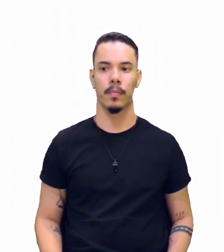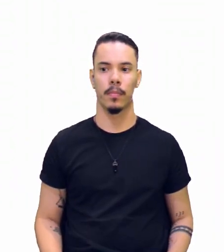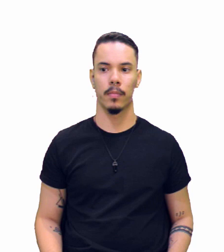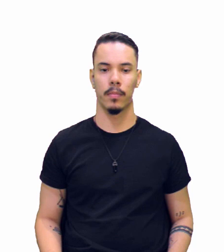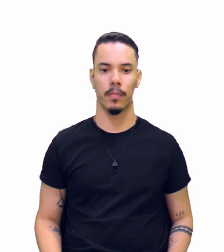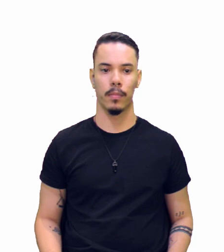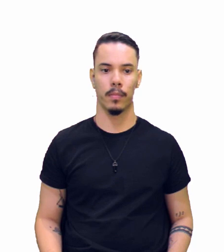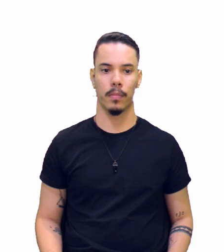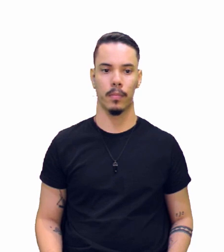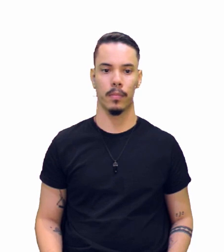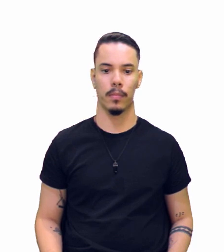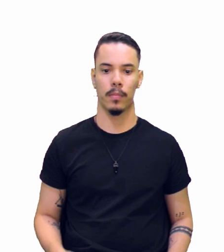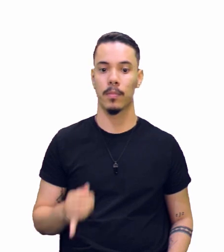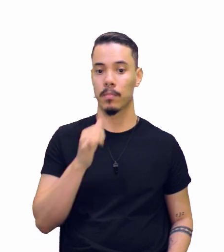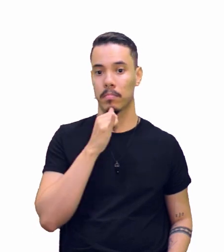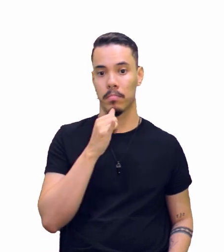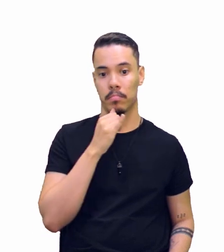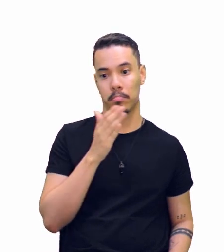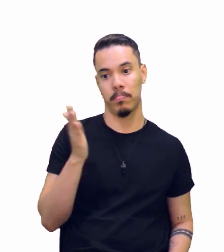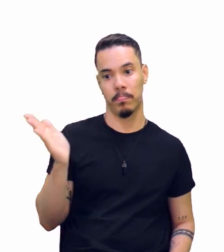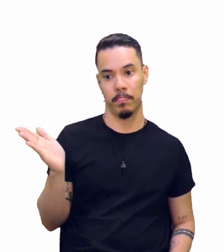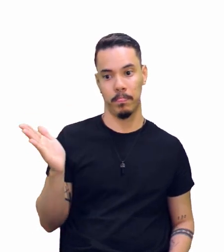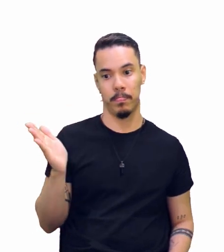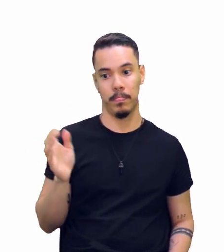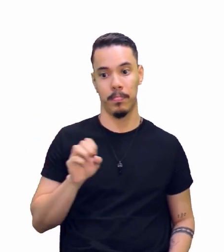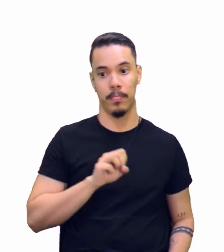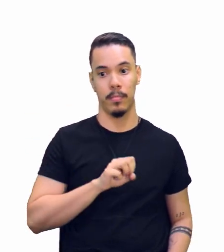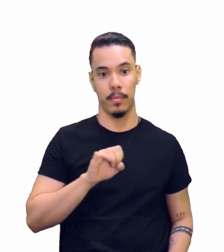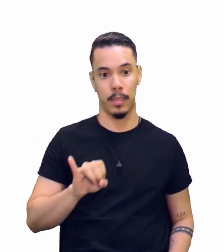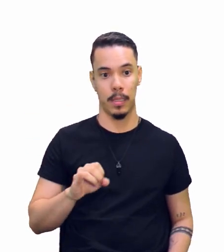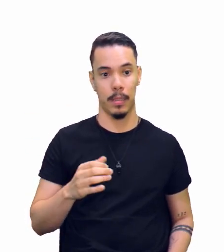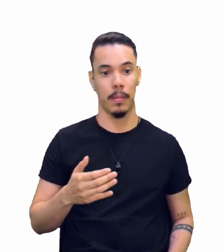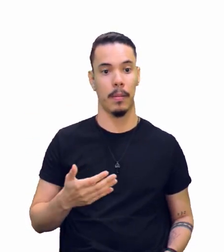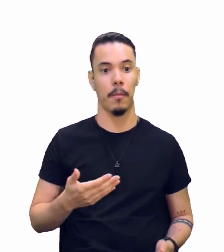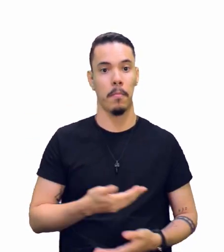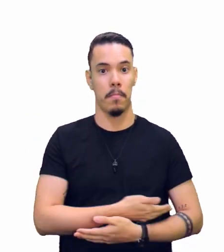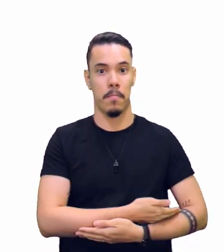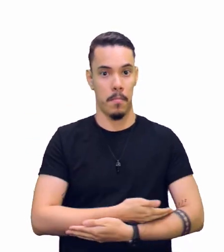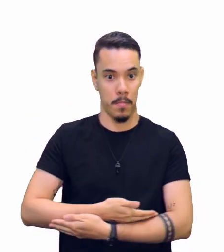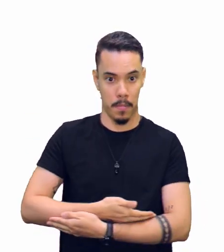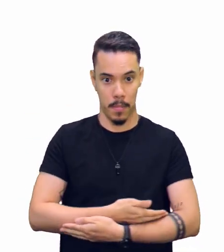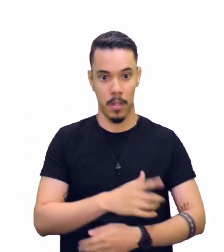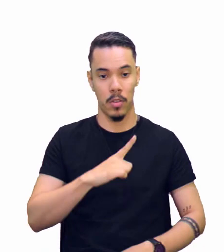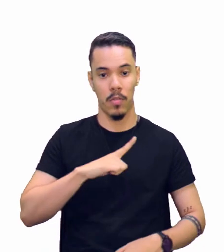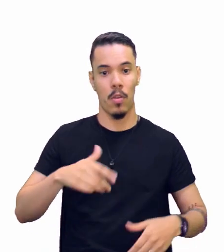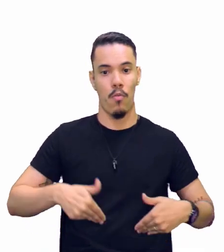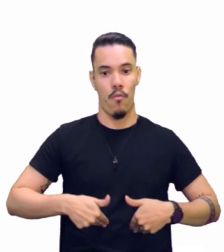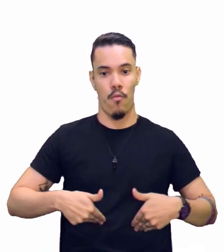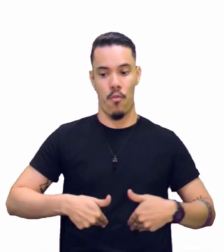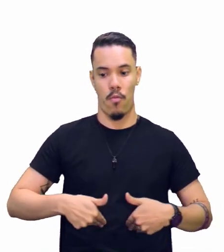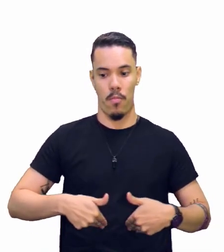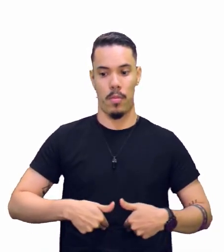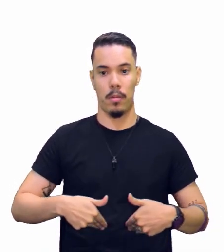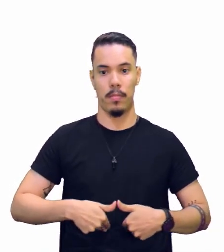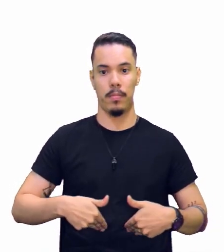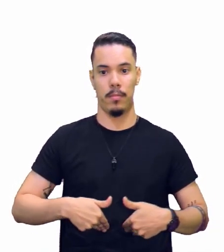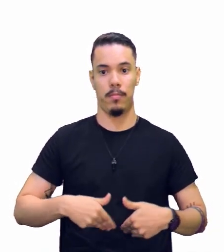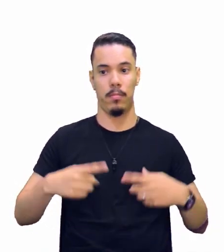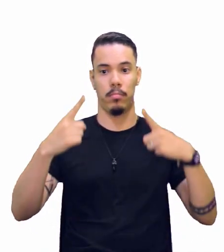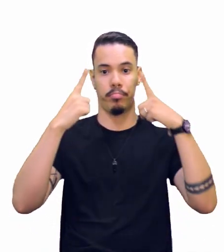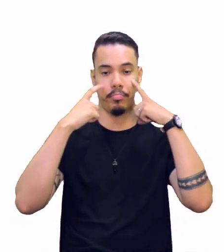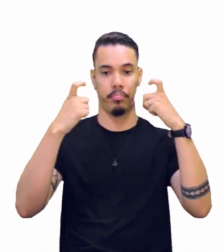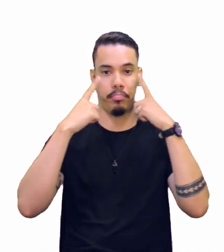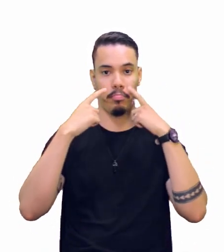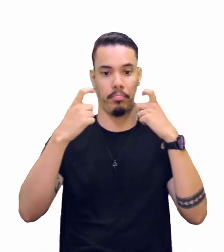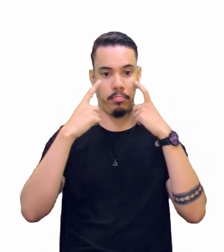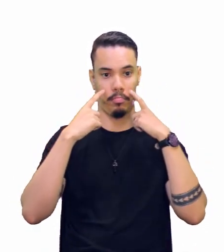they cry. Realmente, se bebês, na verdade, estiverem com fome, eles choram,